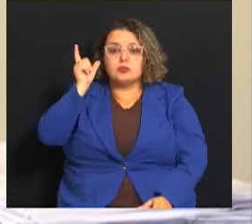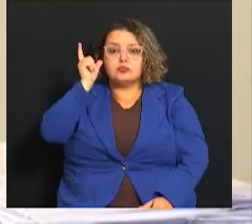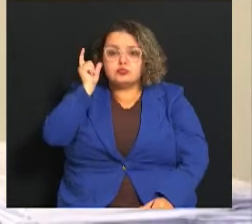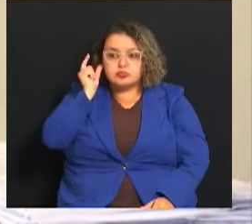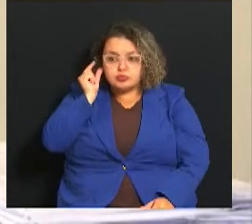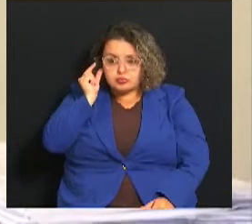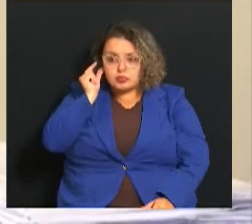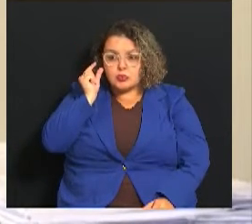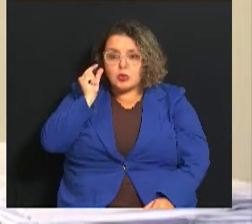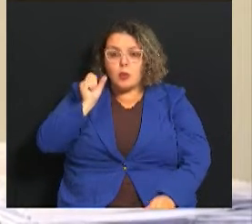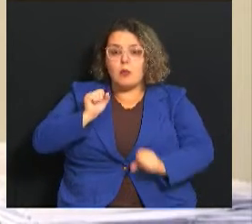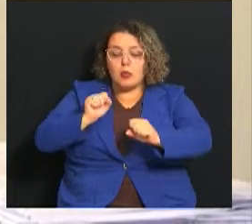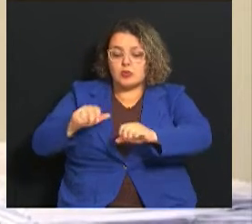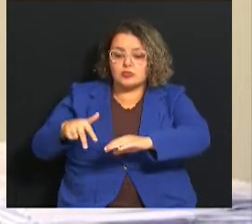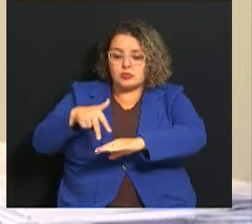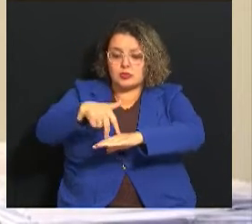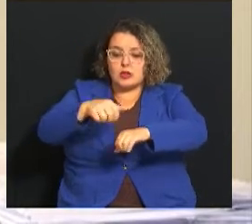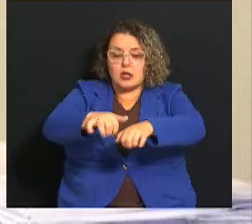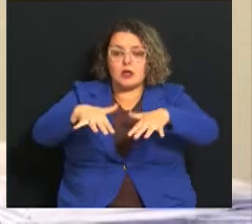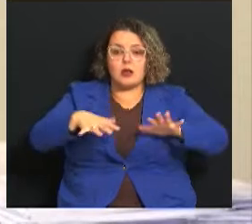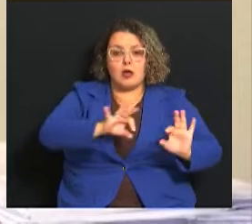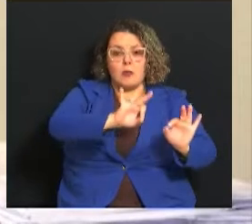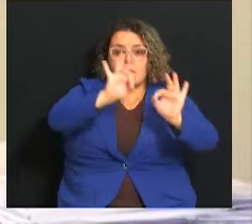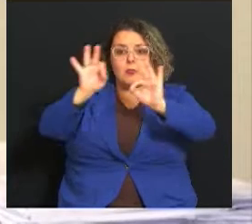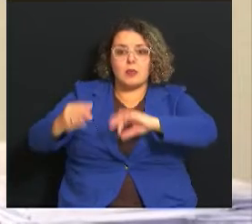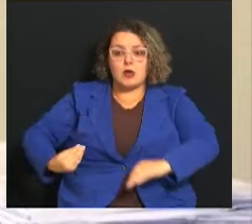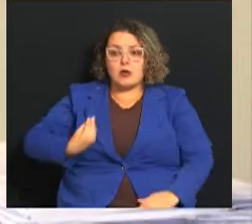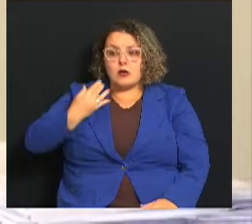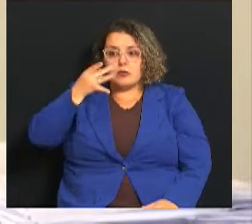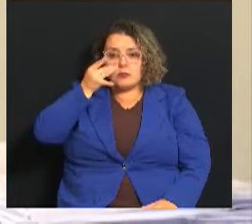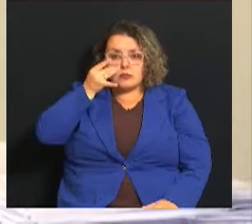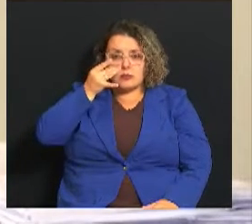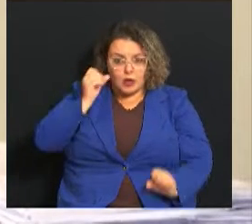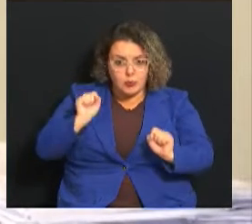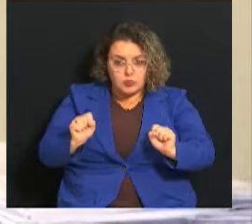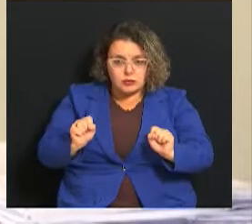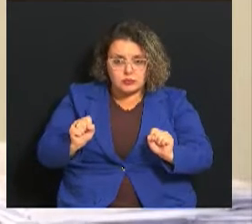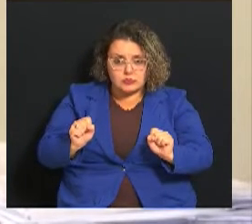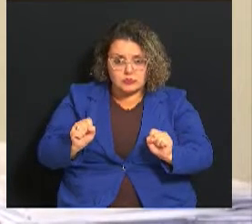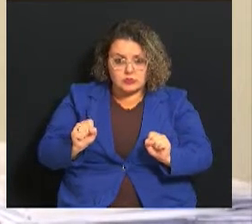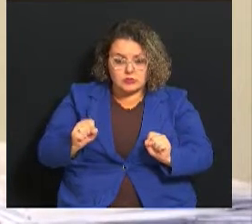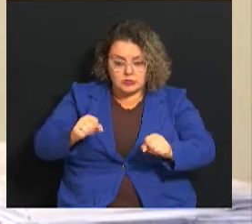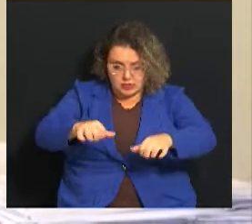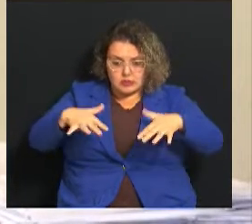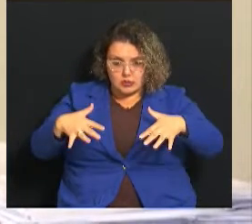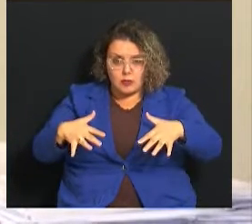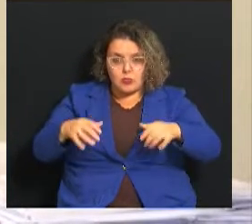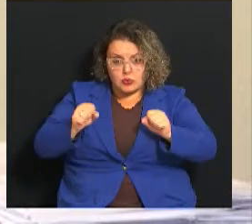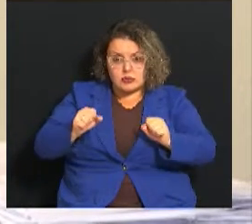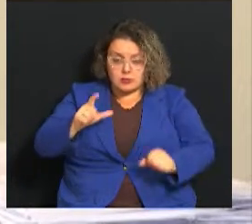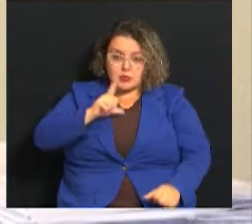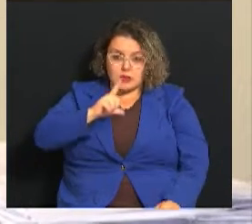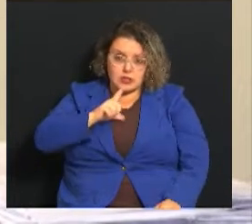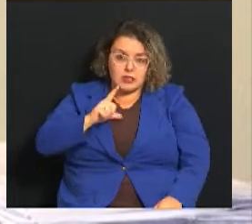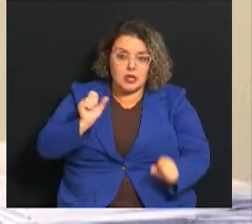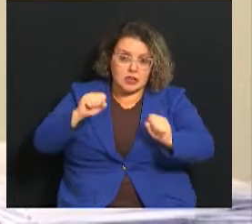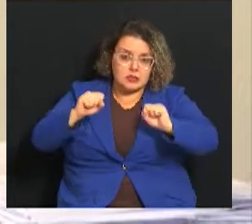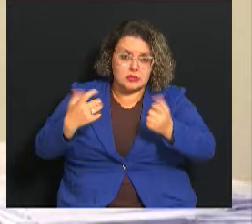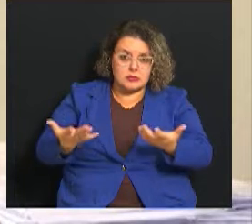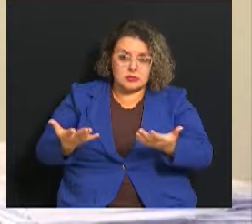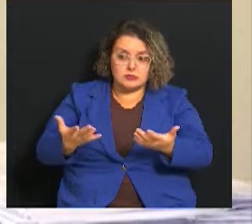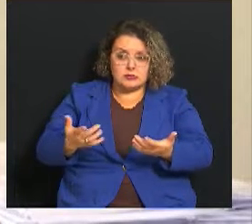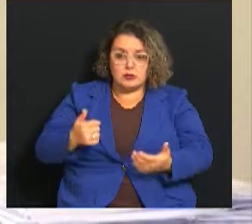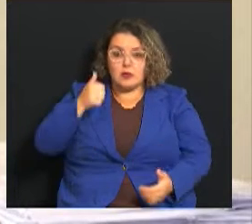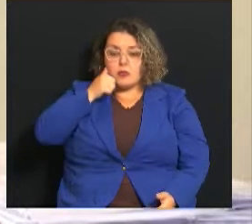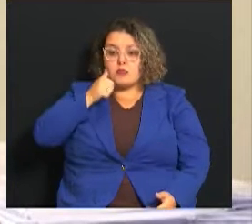podem vir aqui nesse plenário acompanhar pessoalmente? Isso é possível? Na sessão de hoje é possível porque a gente tem, sim, uma moça que está